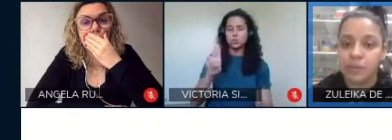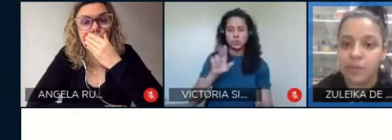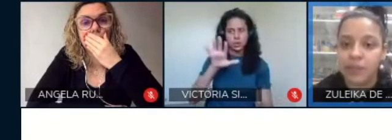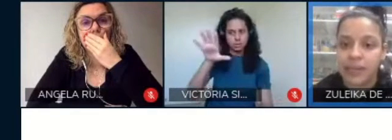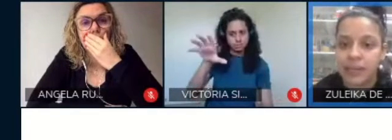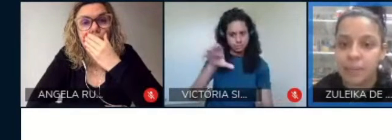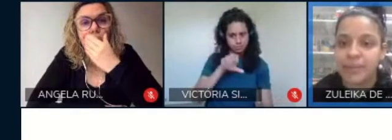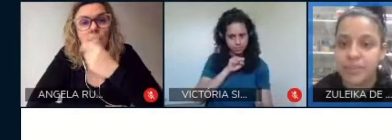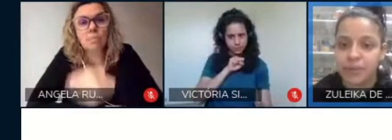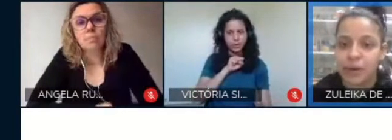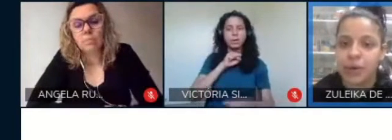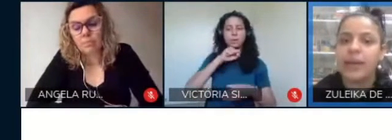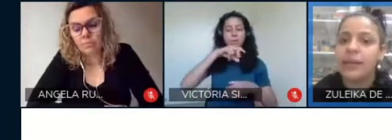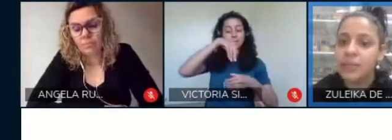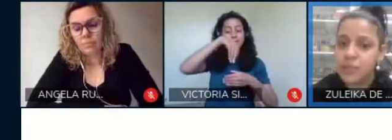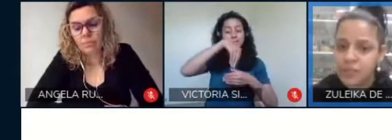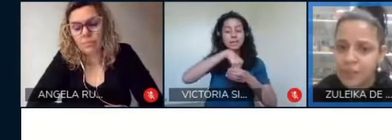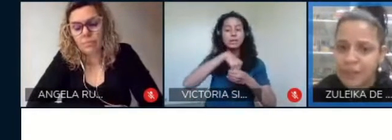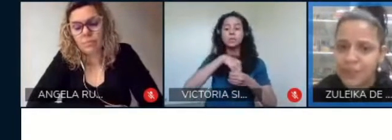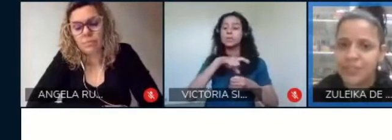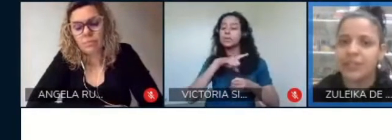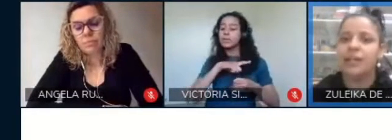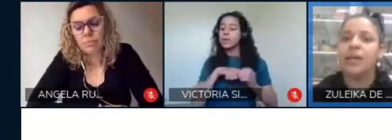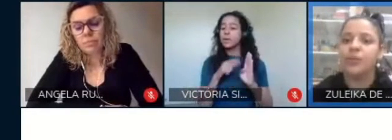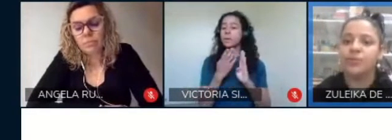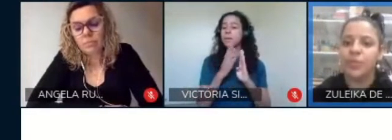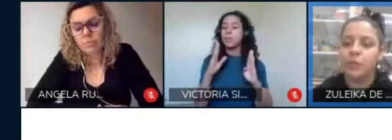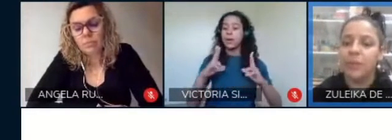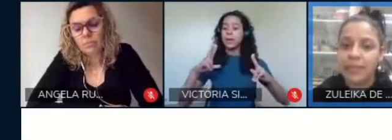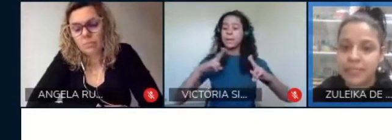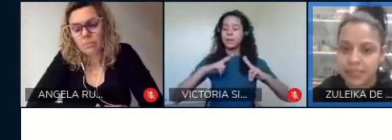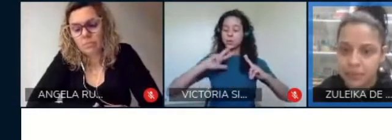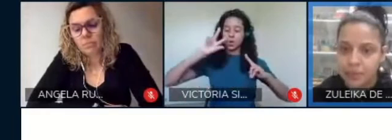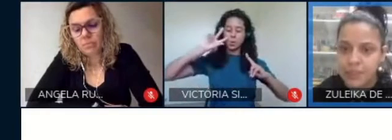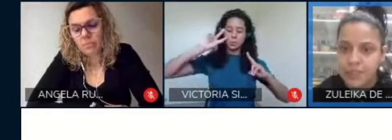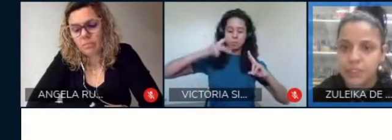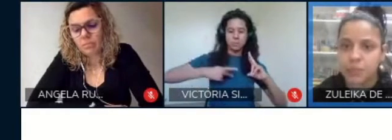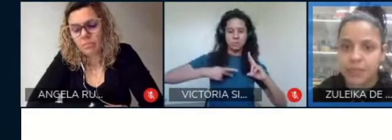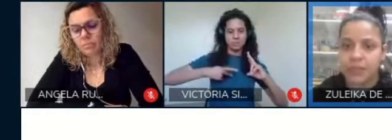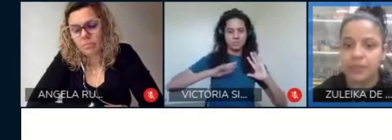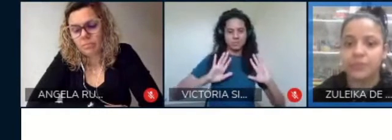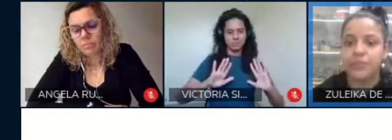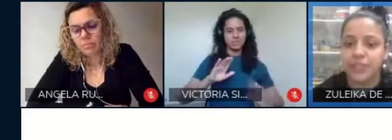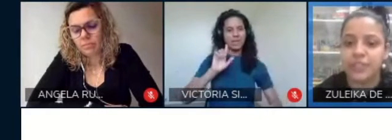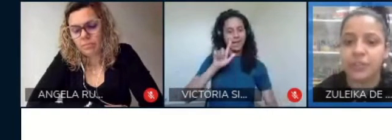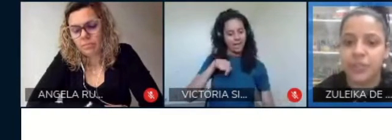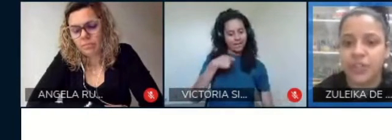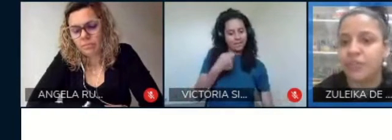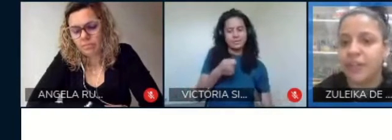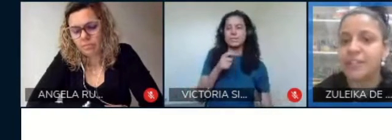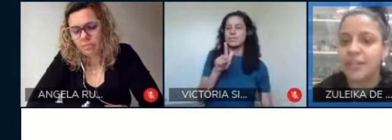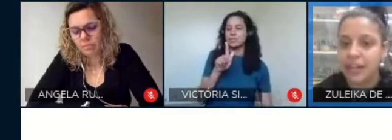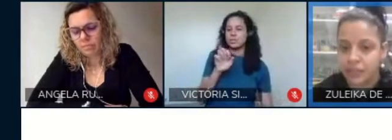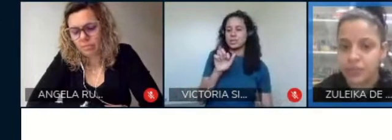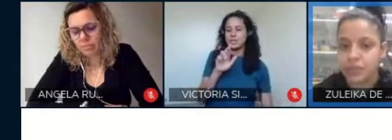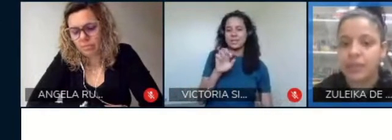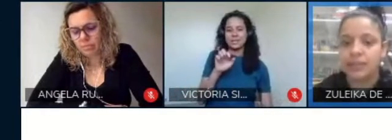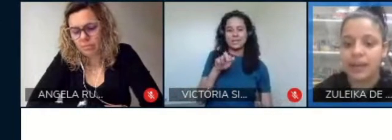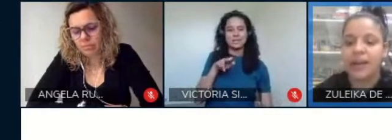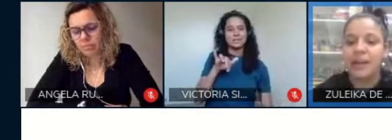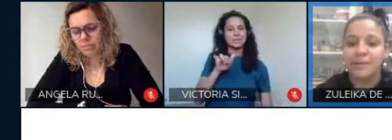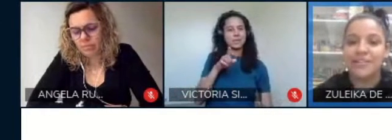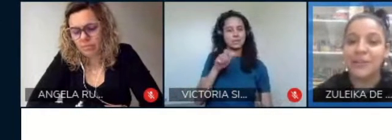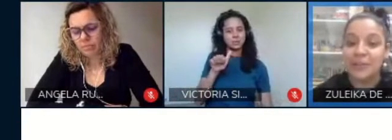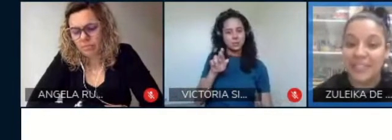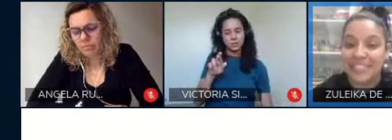gerenciador, que é uma biblioteca pessoal. Resumidamente, né, de um jeito bem simples, explicando, um gerenciador de referência é